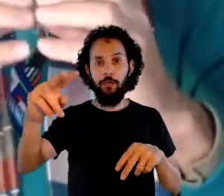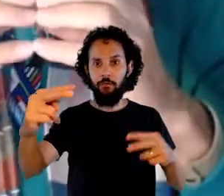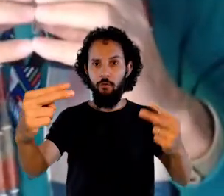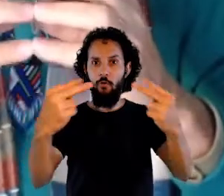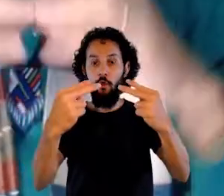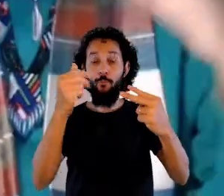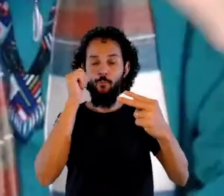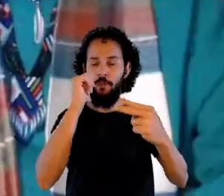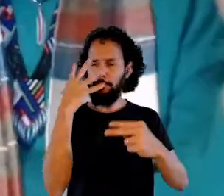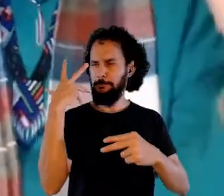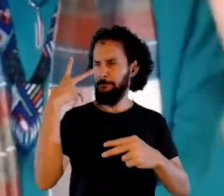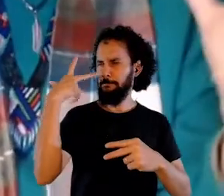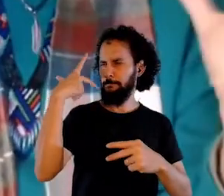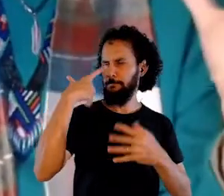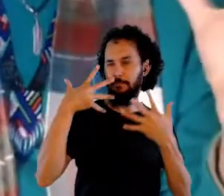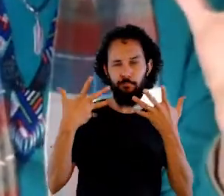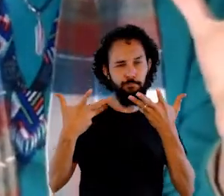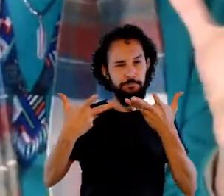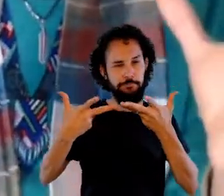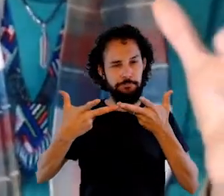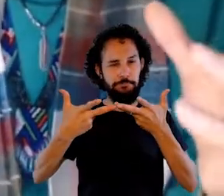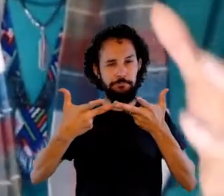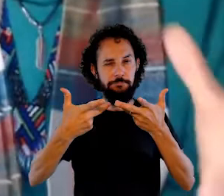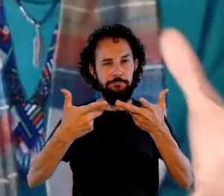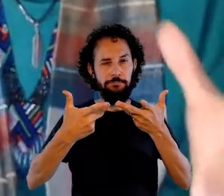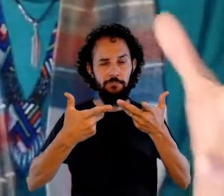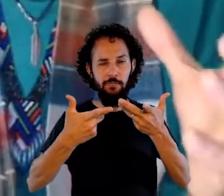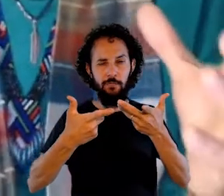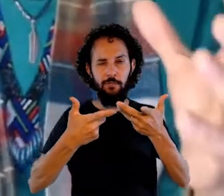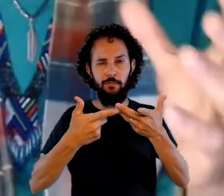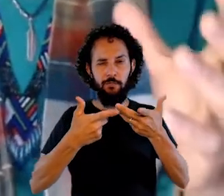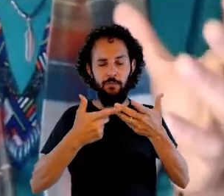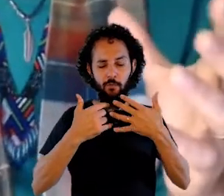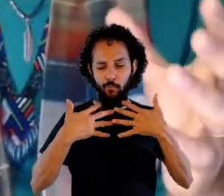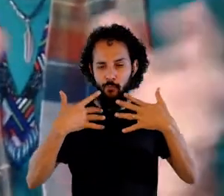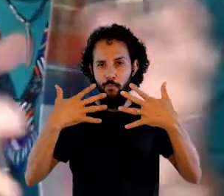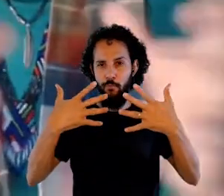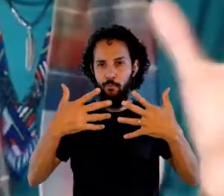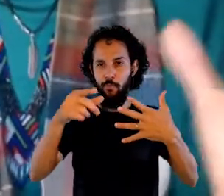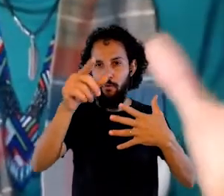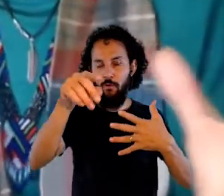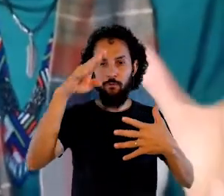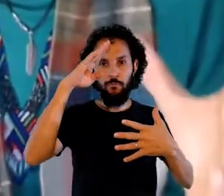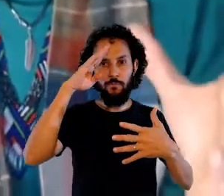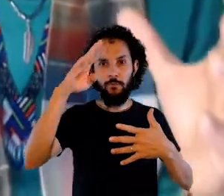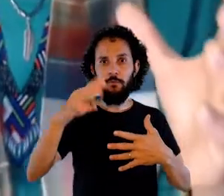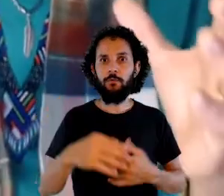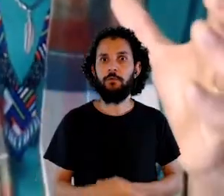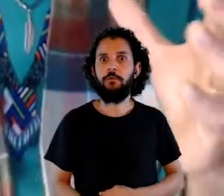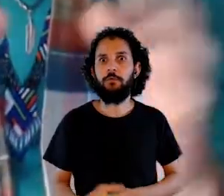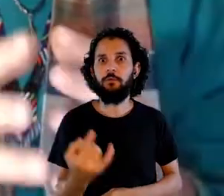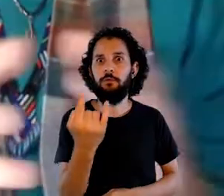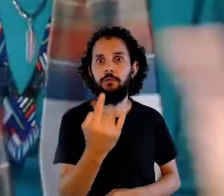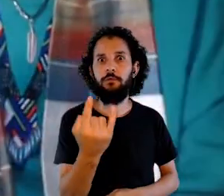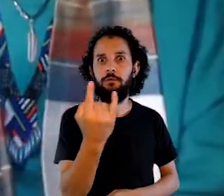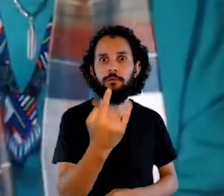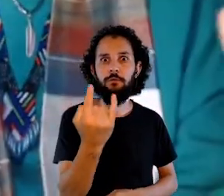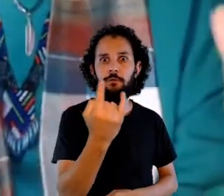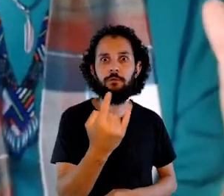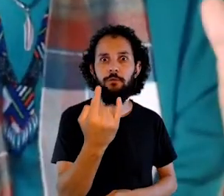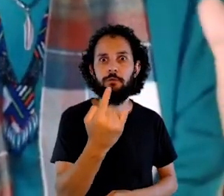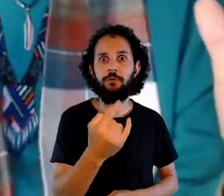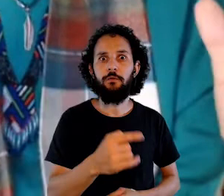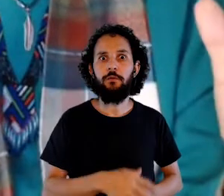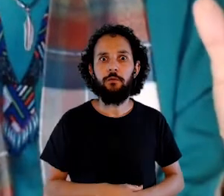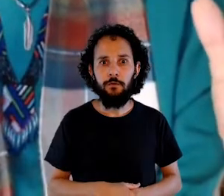maravilhosa, resplandecente. Eles, comovidos face à beleza da verdade, não resistiram, abriram os portões